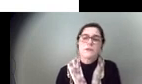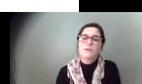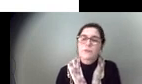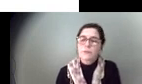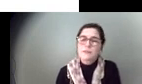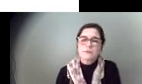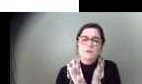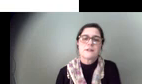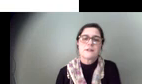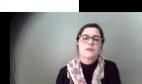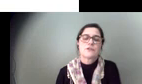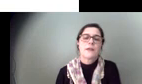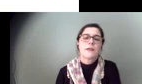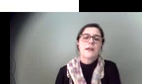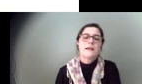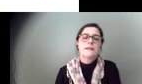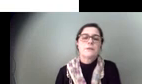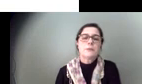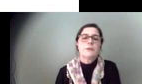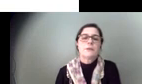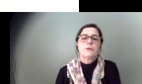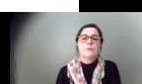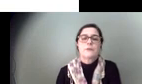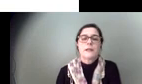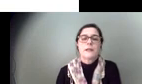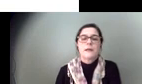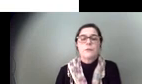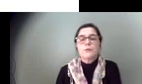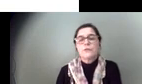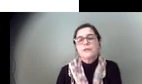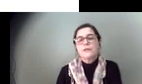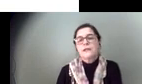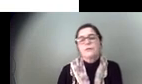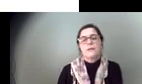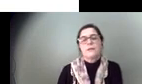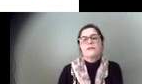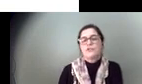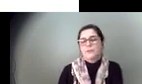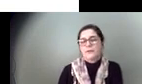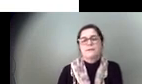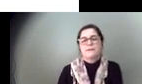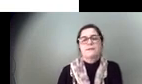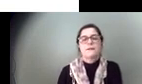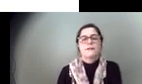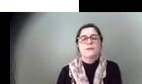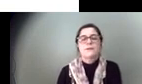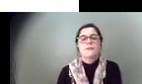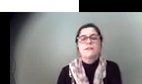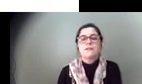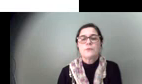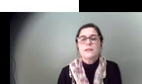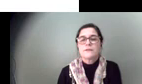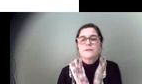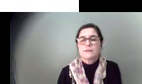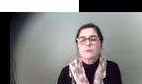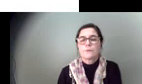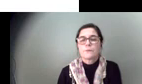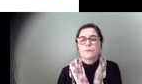somente à nossa formação docente. Então, o primeiro, promover a retomada de metas. Então, é fazer